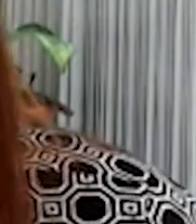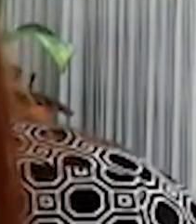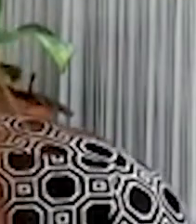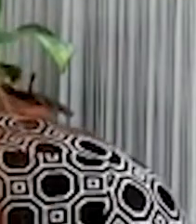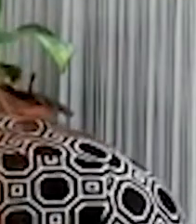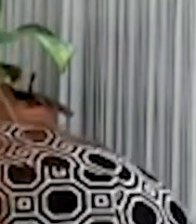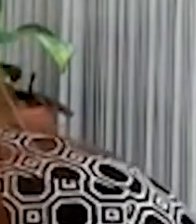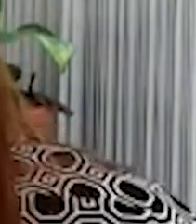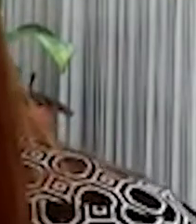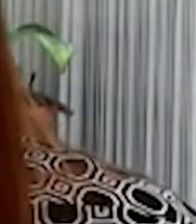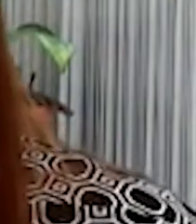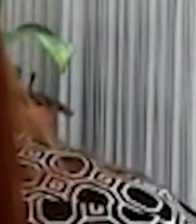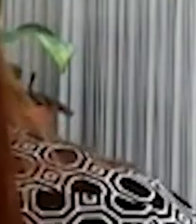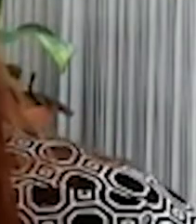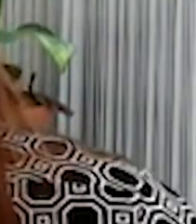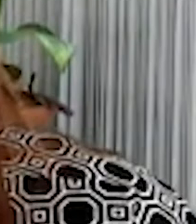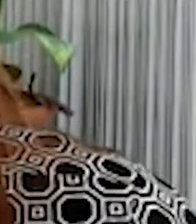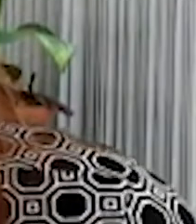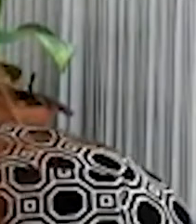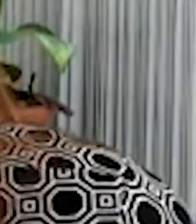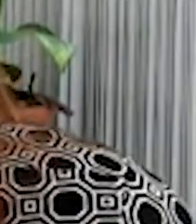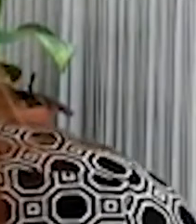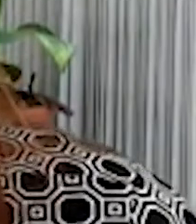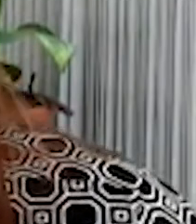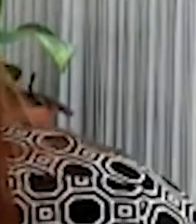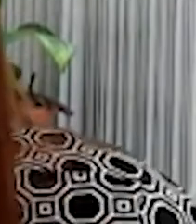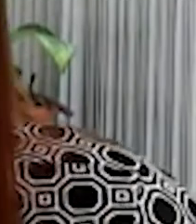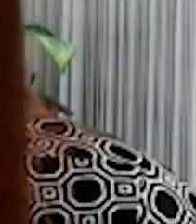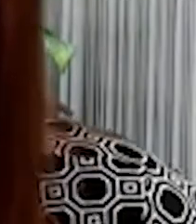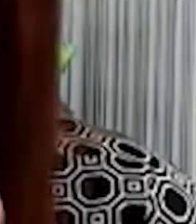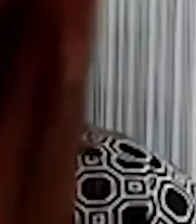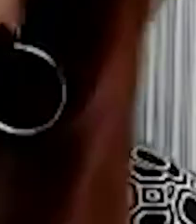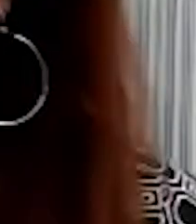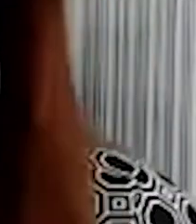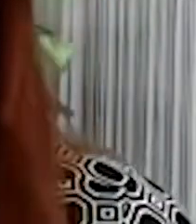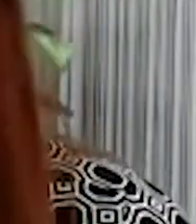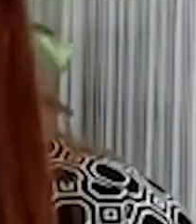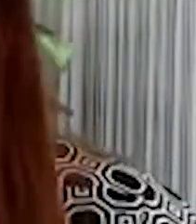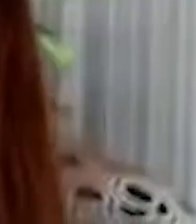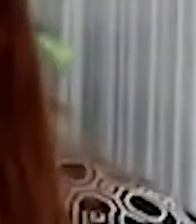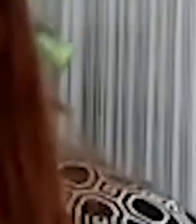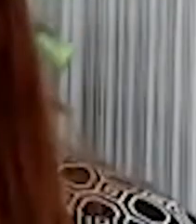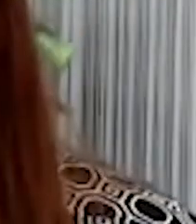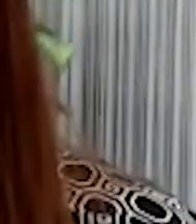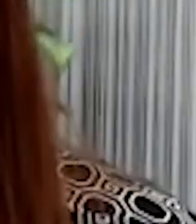A ministra Suzete nos trouxe a novidade que a primeira sessão havia